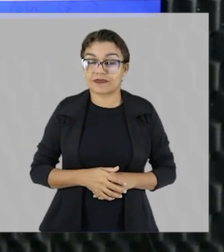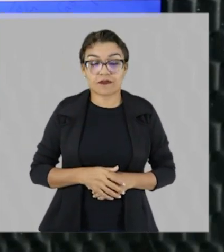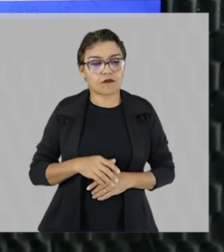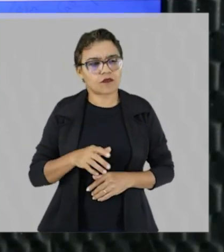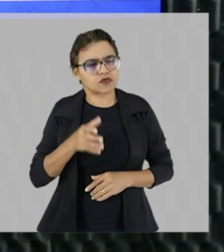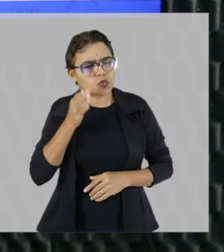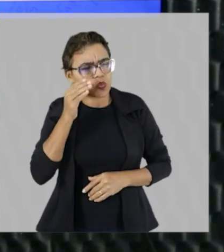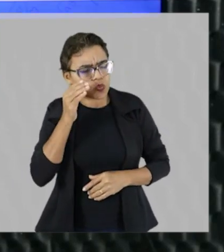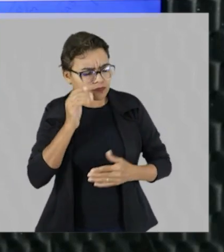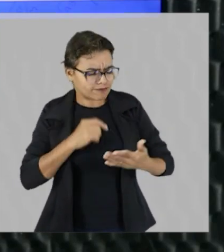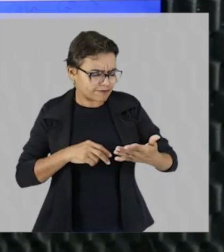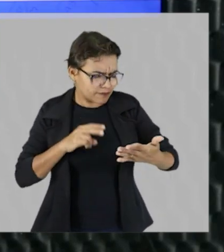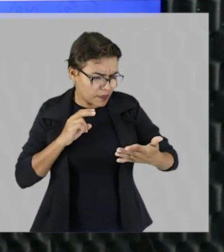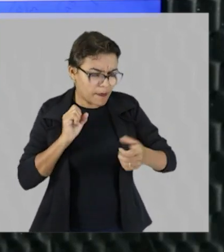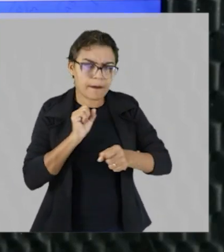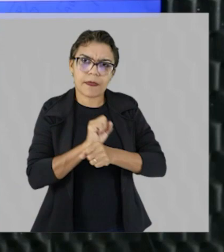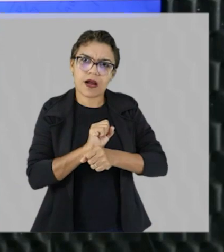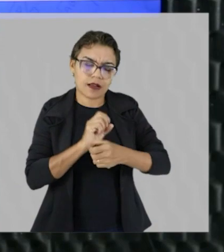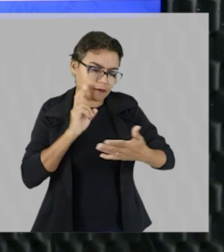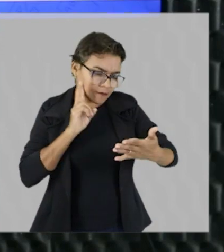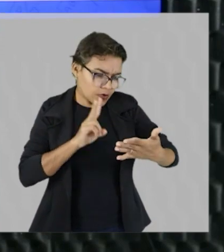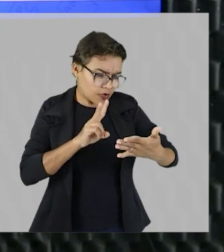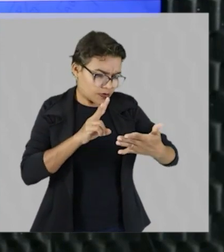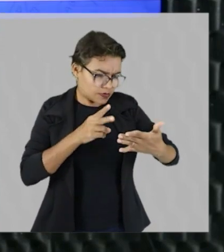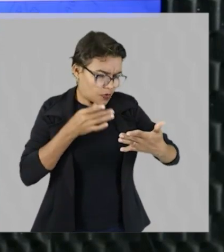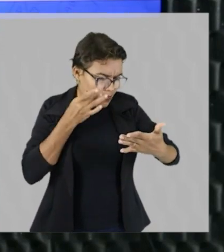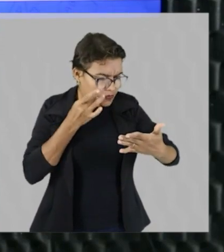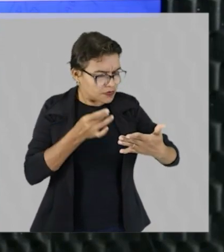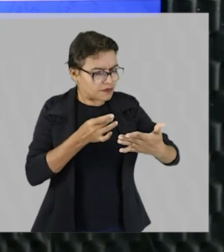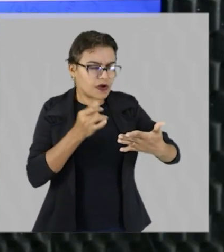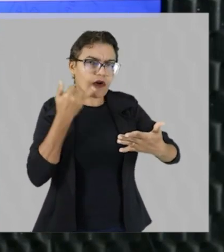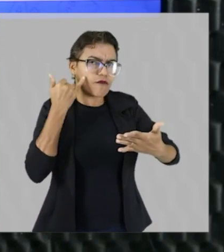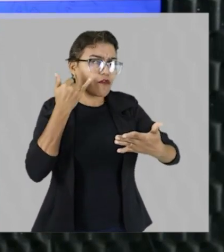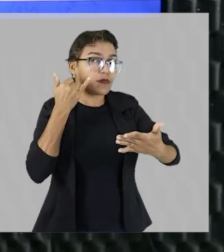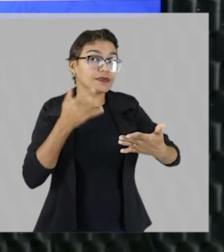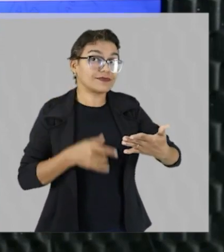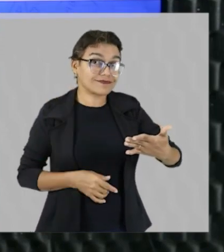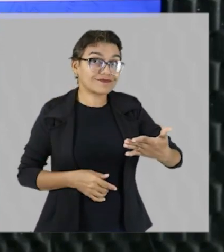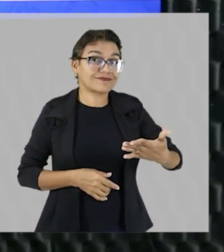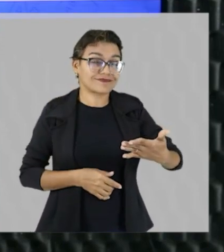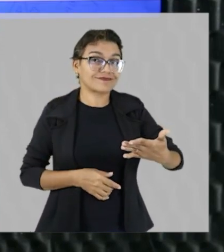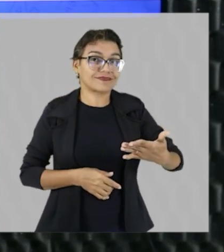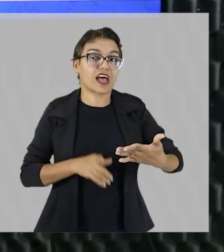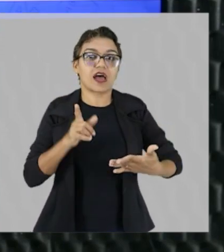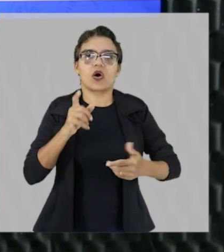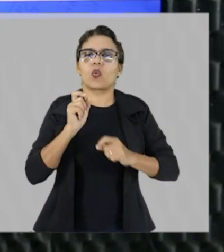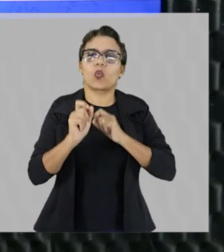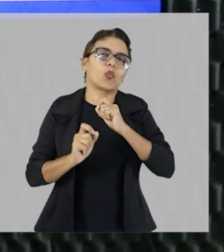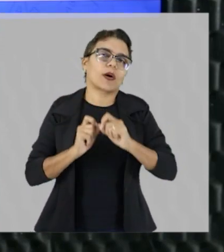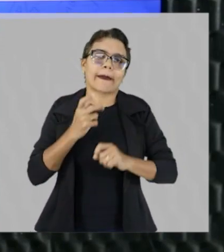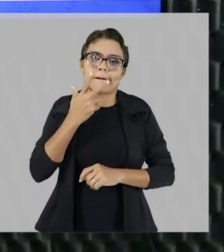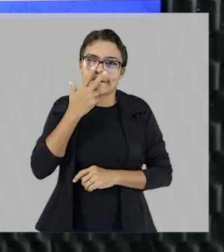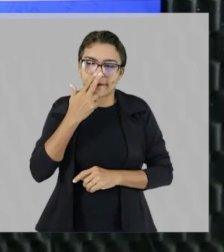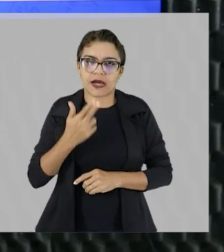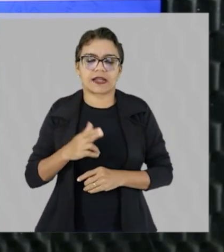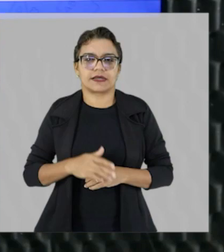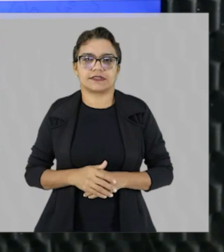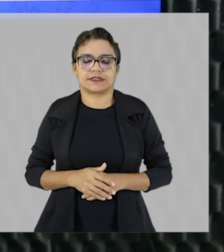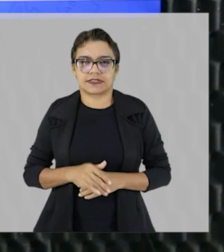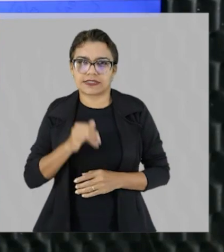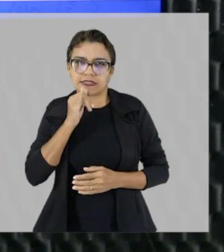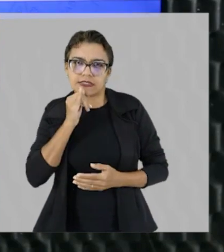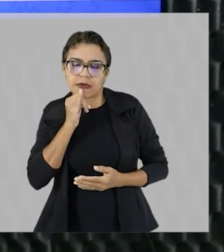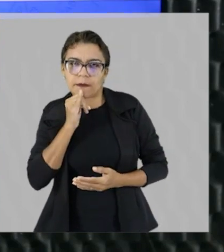curioso, você para e vai observar as informações que tem ali, certo? É aquela história de comprar o livro pela